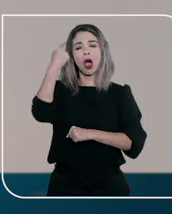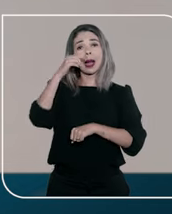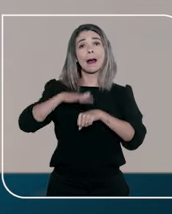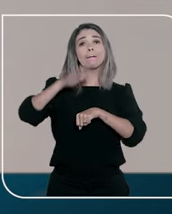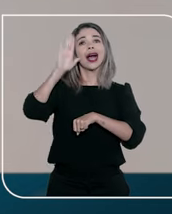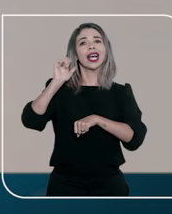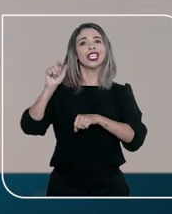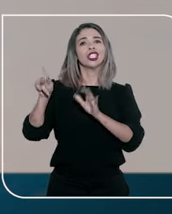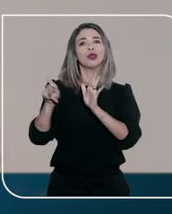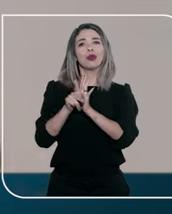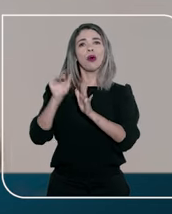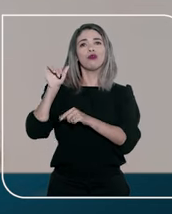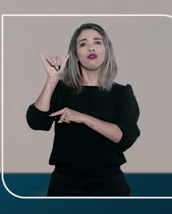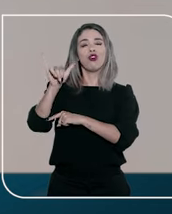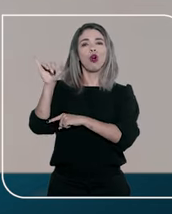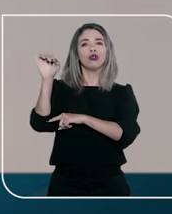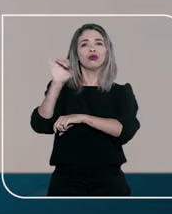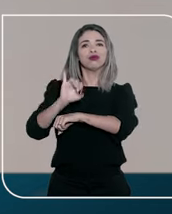se essa mudança acarretar